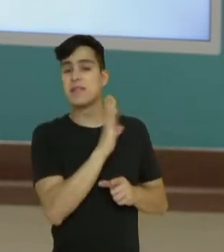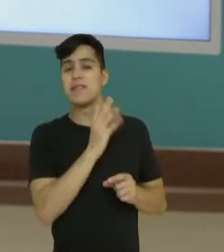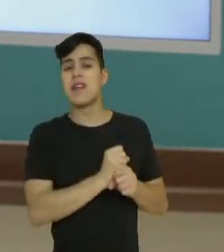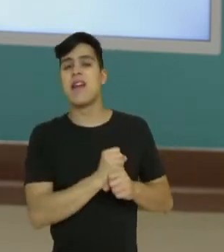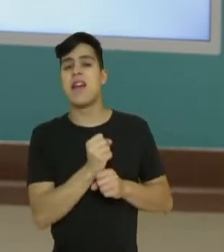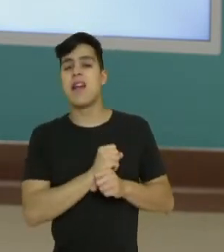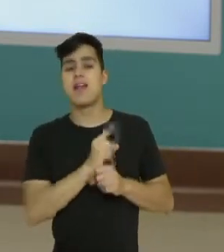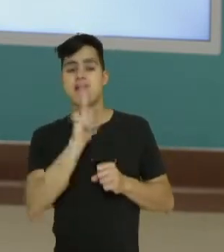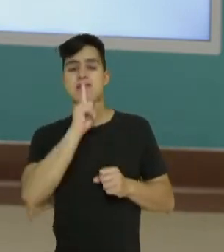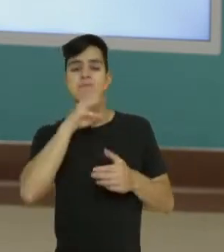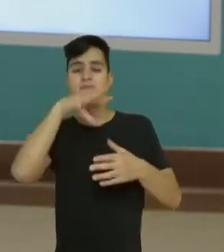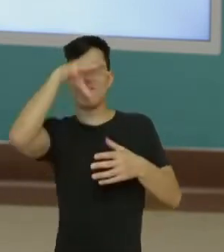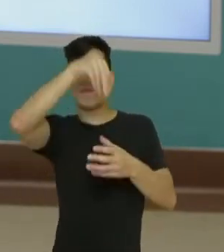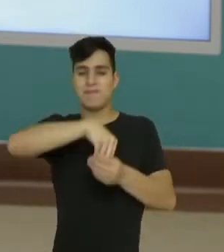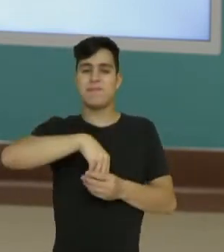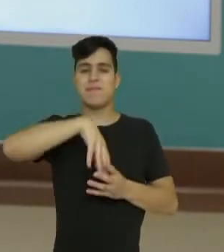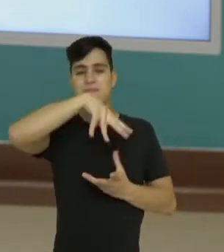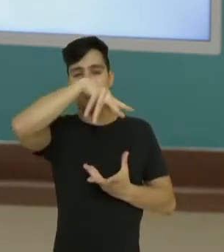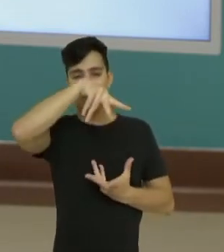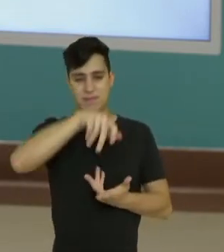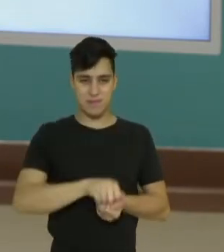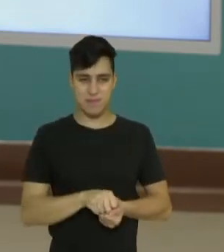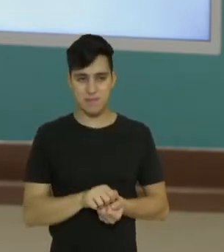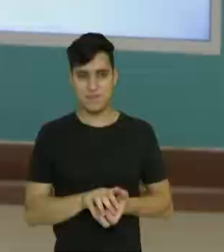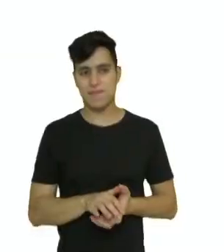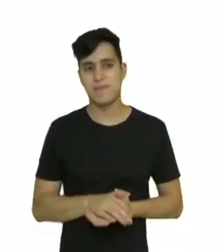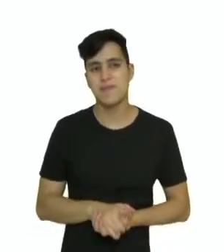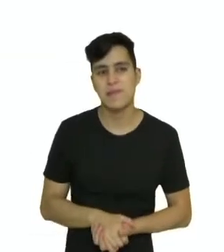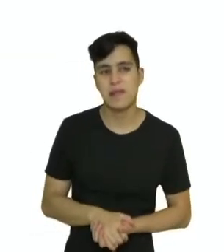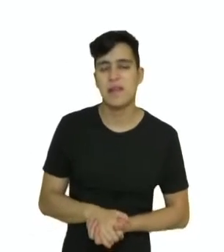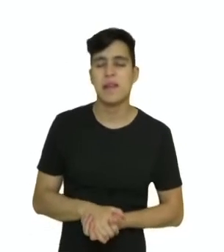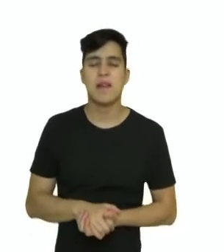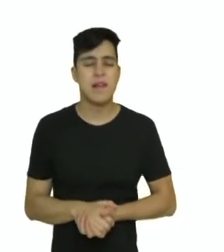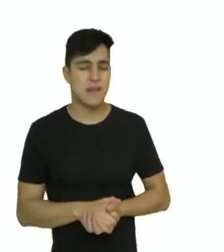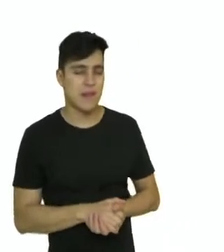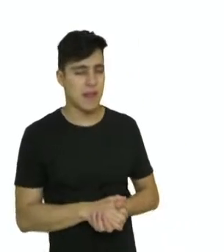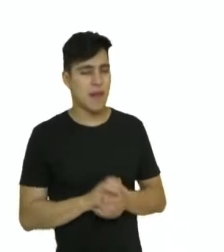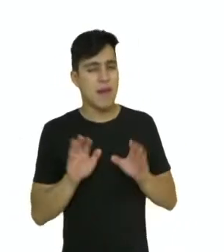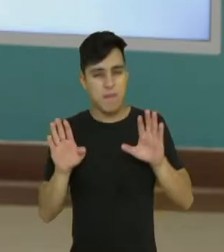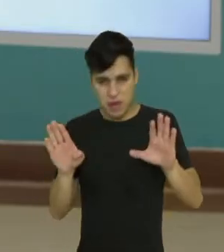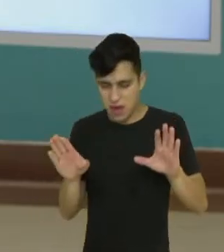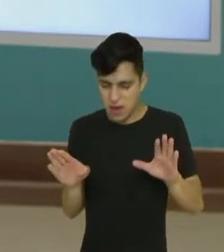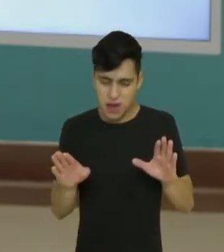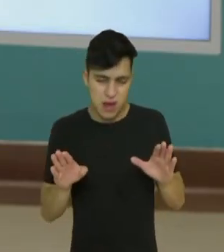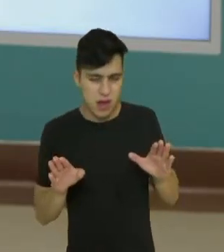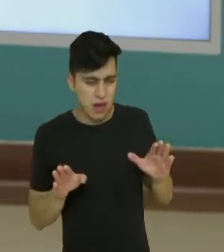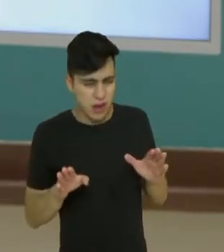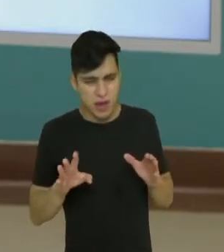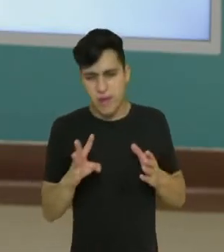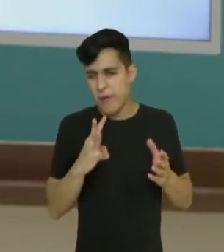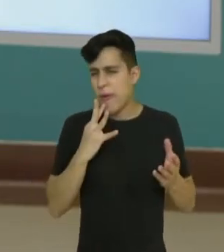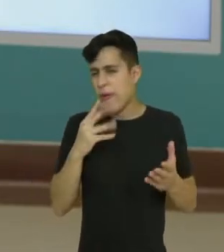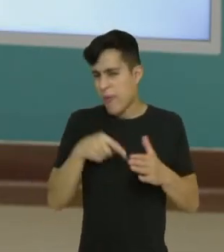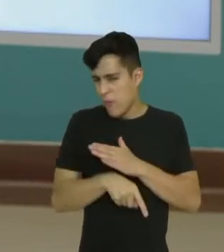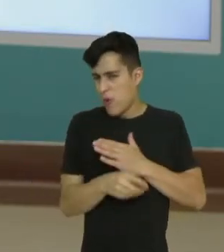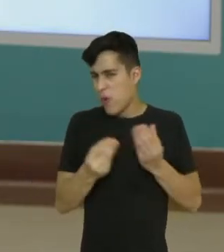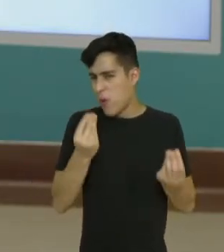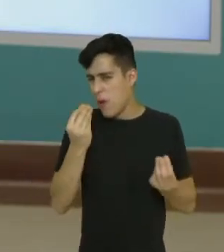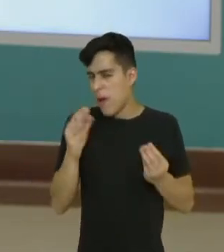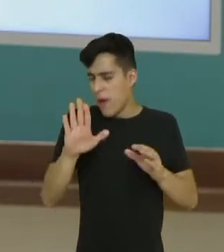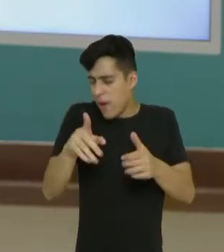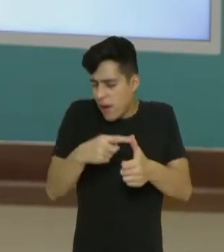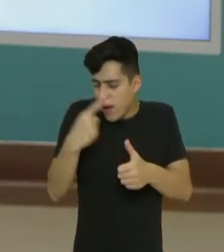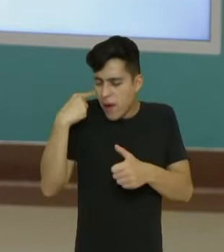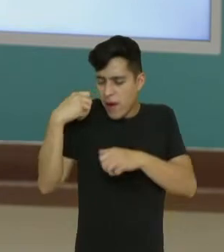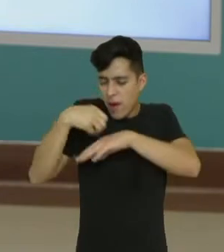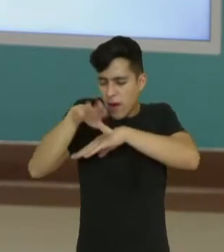centenas de anos no interior do nosso planeta. Mas antes de estudarmos e conhecermos um pouquinho mais sobre o nosso planeta, eu trago